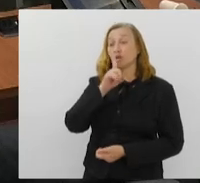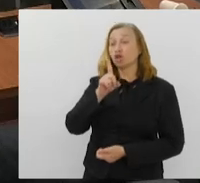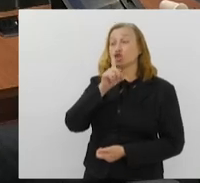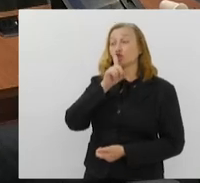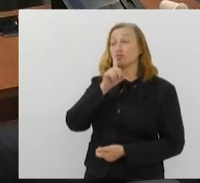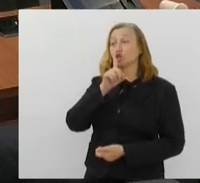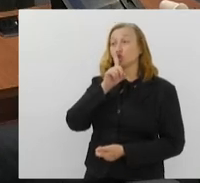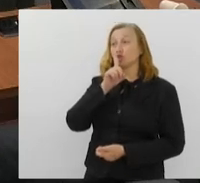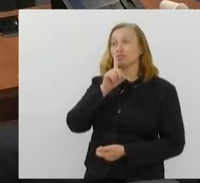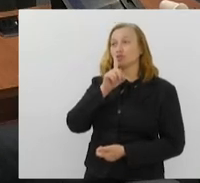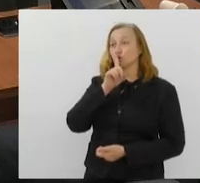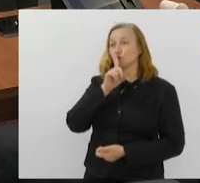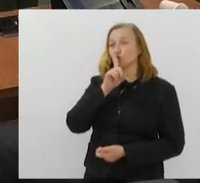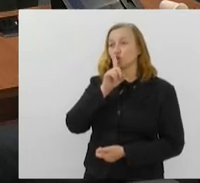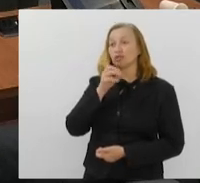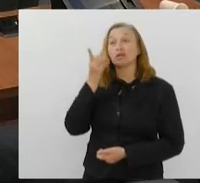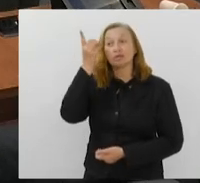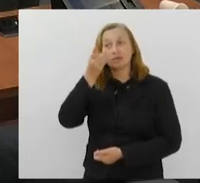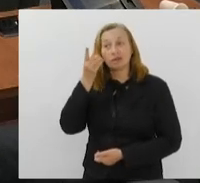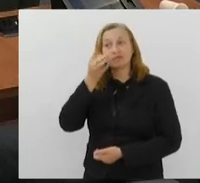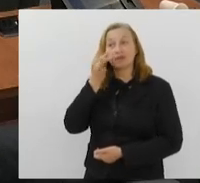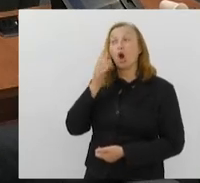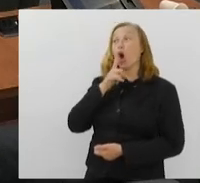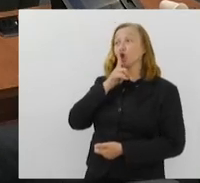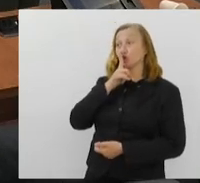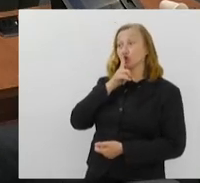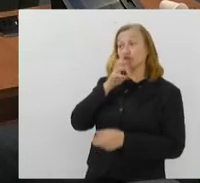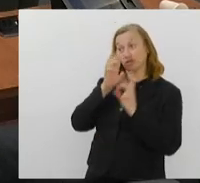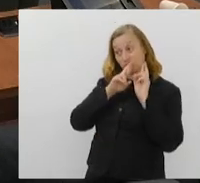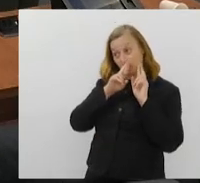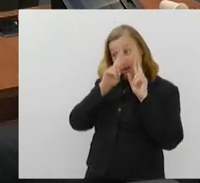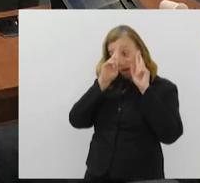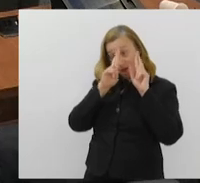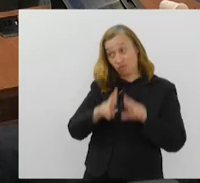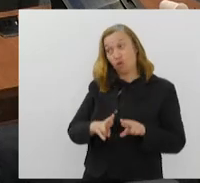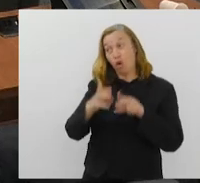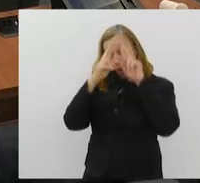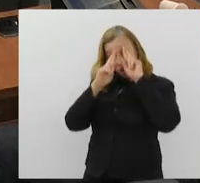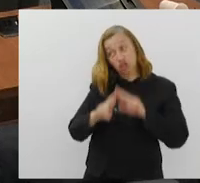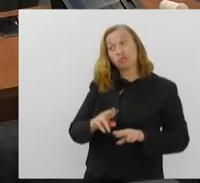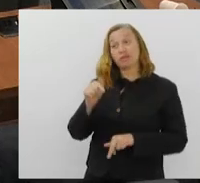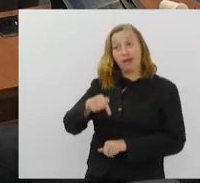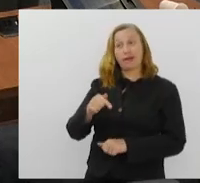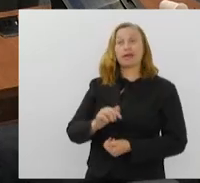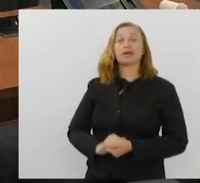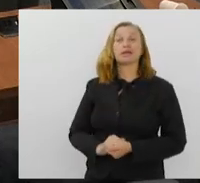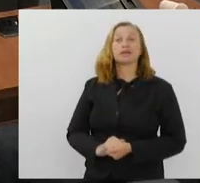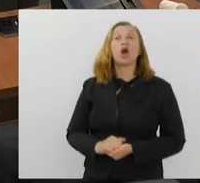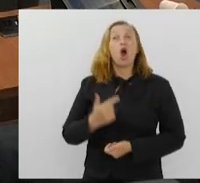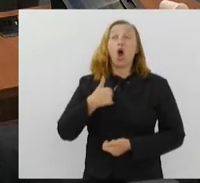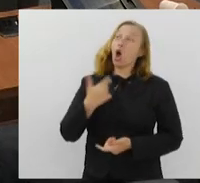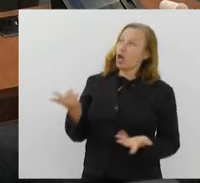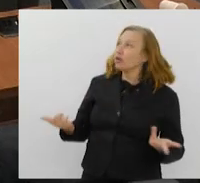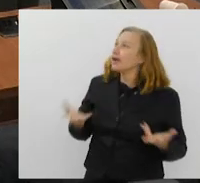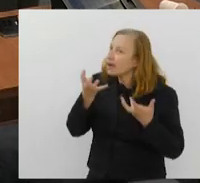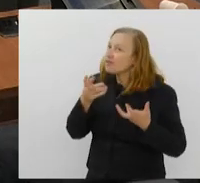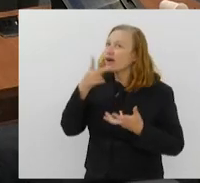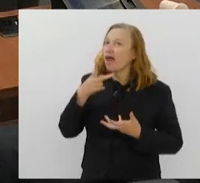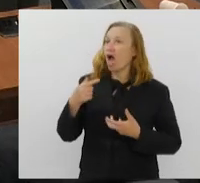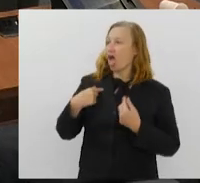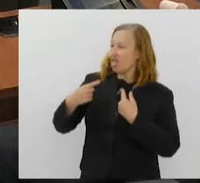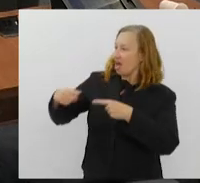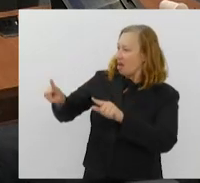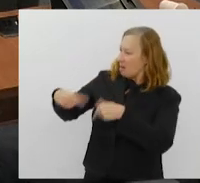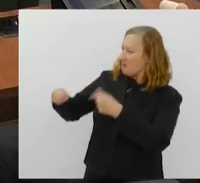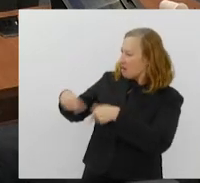Nosso nobre deputado Serafim, olha só, eu respeito. Vamos respeitar aqui, vamos respeitar. Olha só, eu Serafim tô, só não, ele está me provocando. Vamos